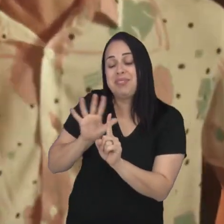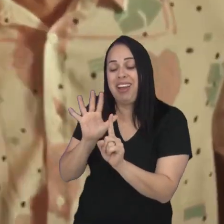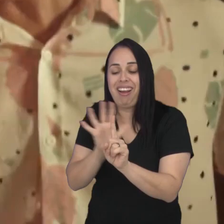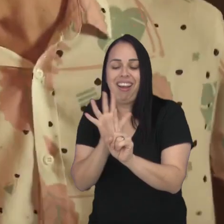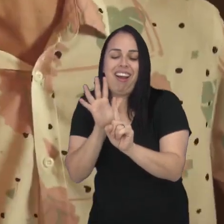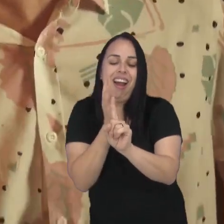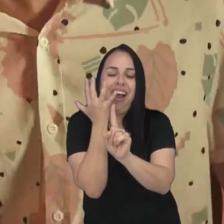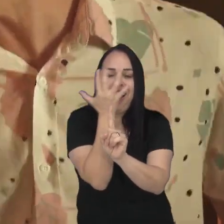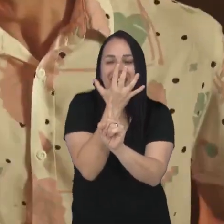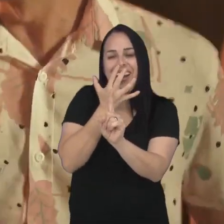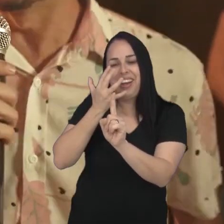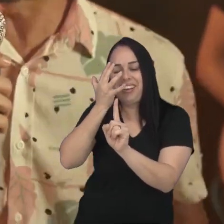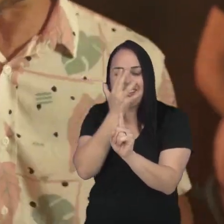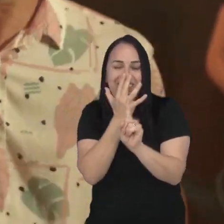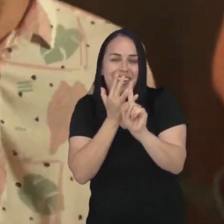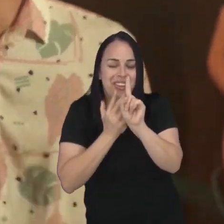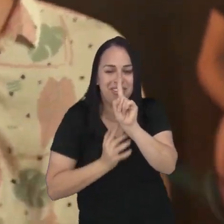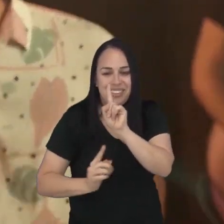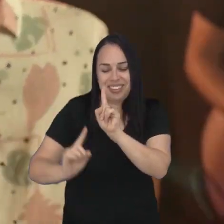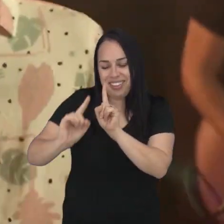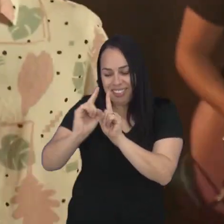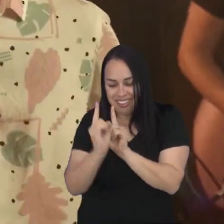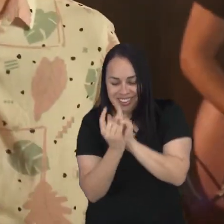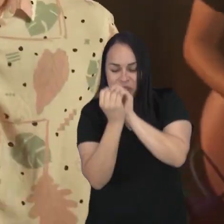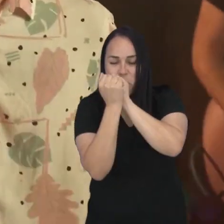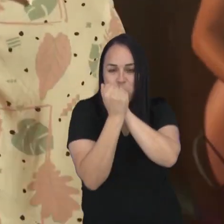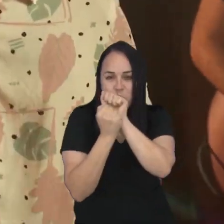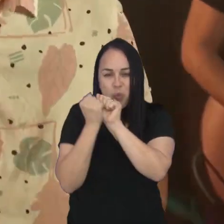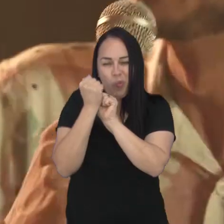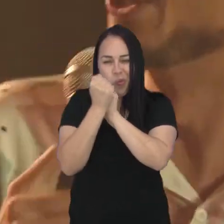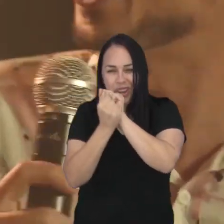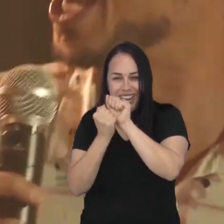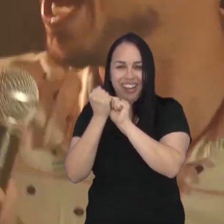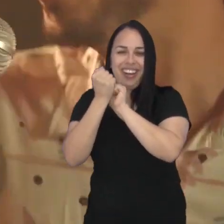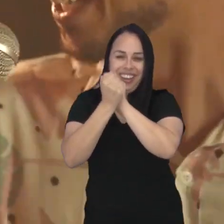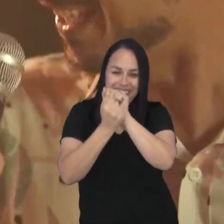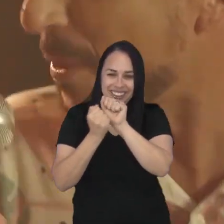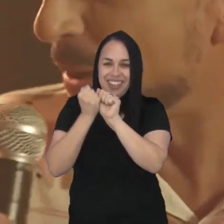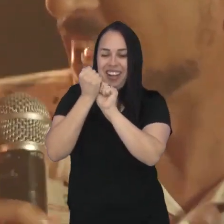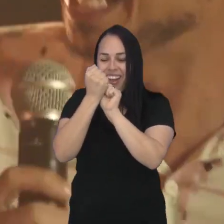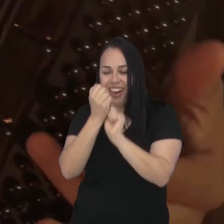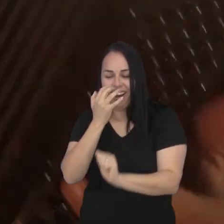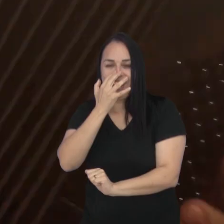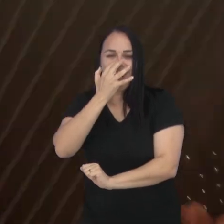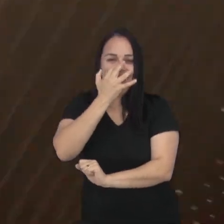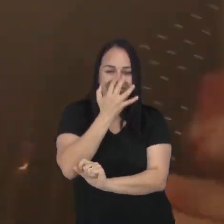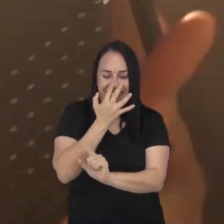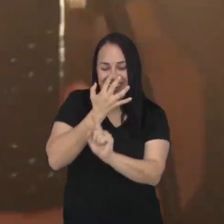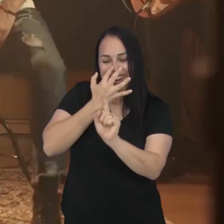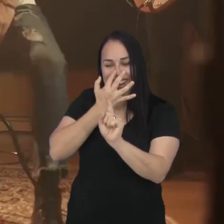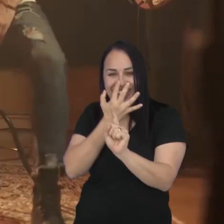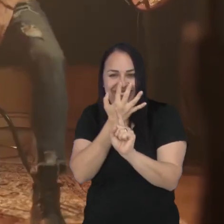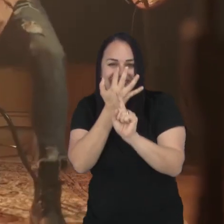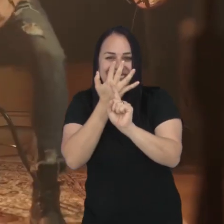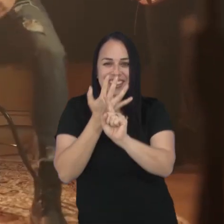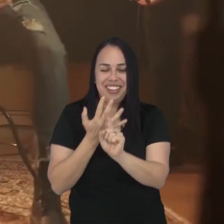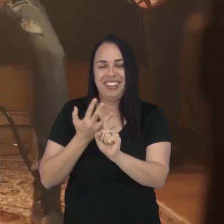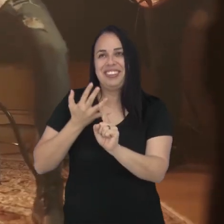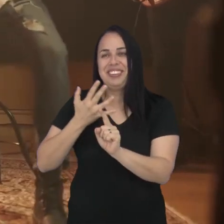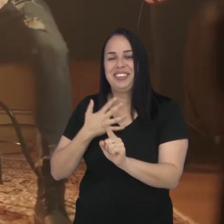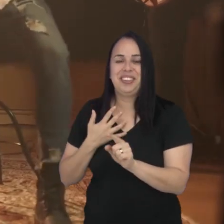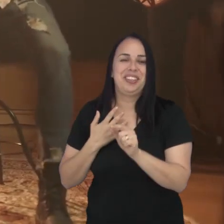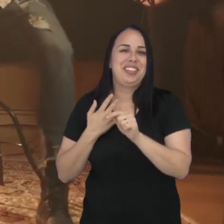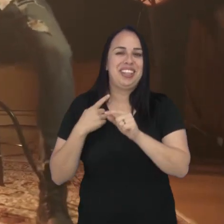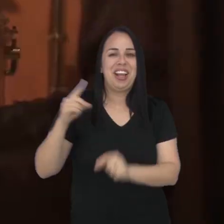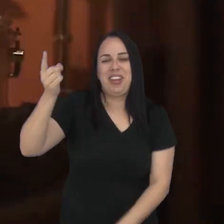Eu me apaixonei, no tchau foi que eu te beijei, no tchau que eu paralisei. A quem me dera